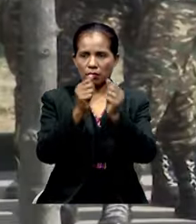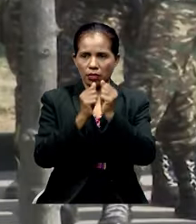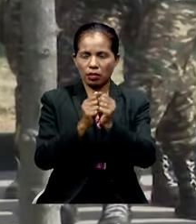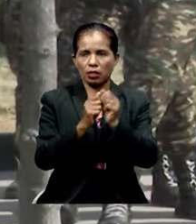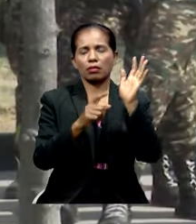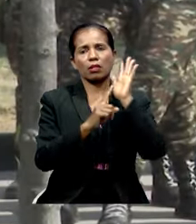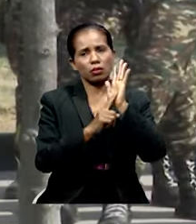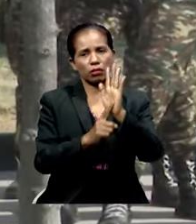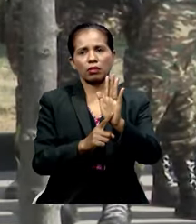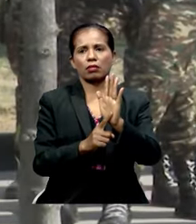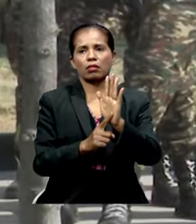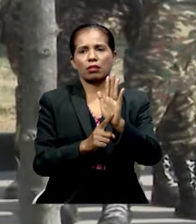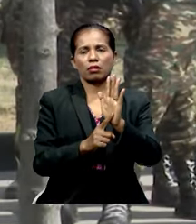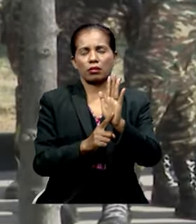mostrar